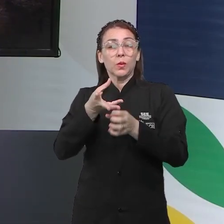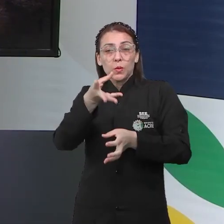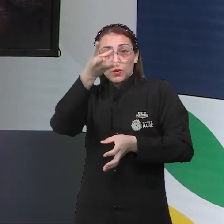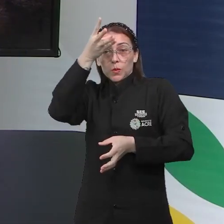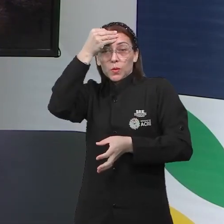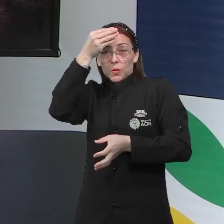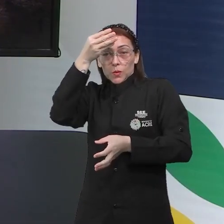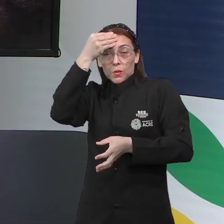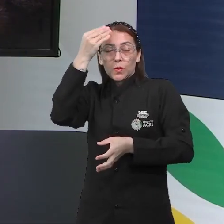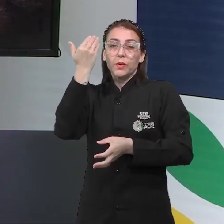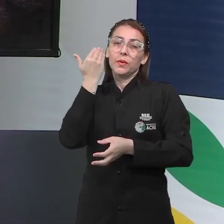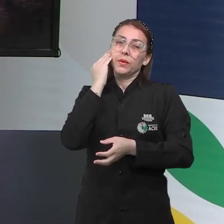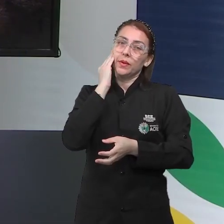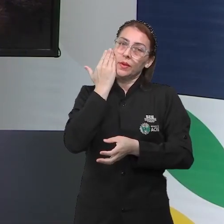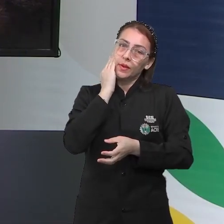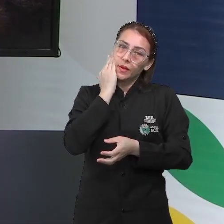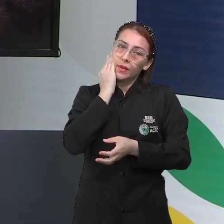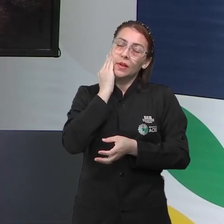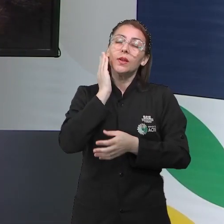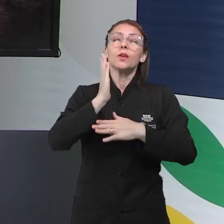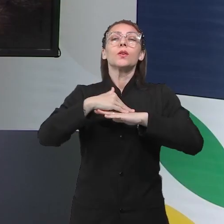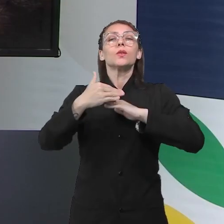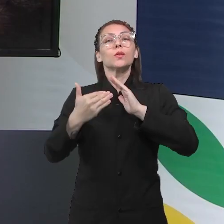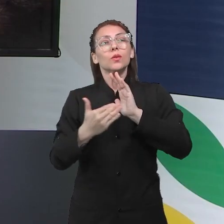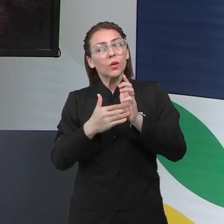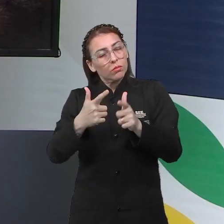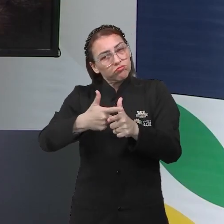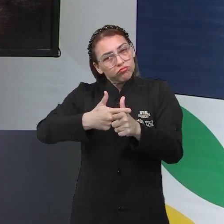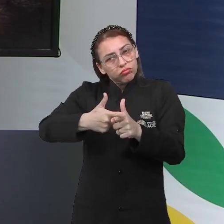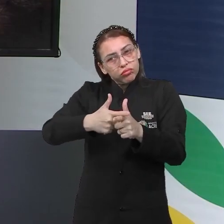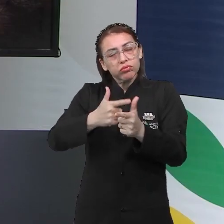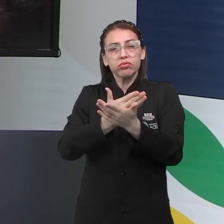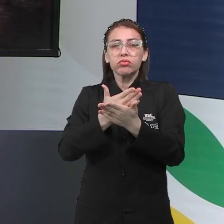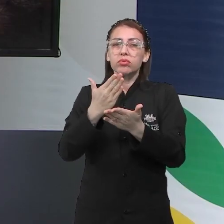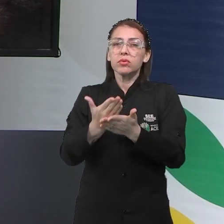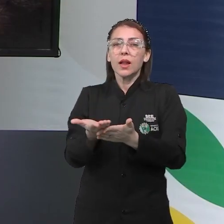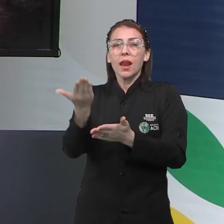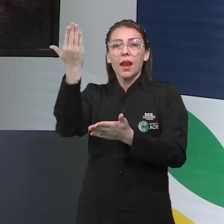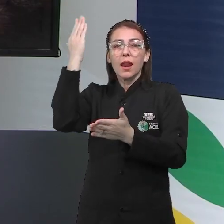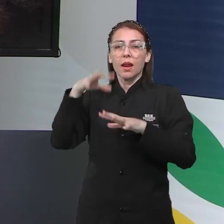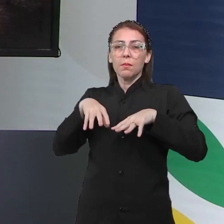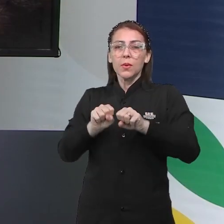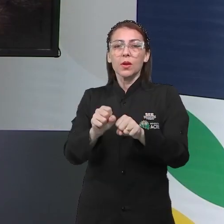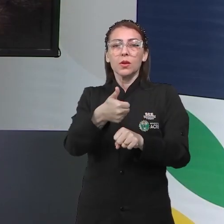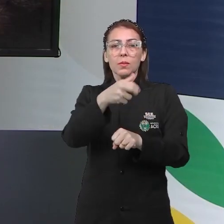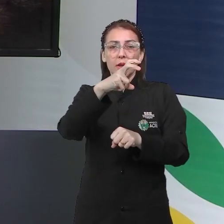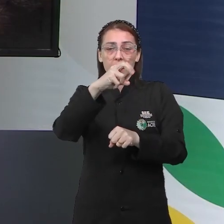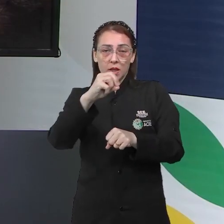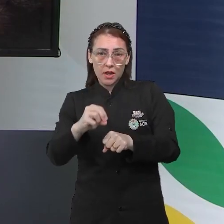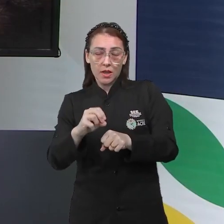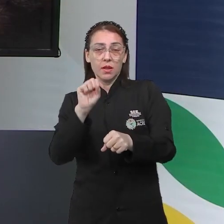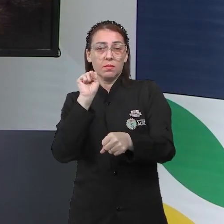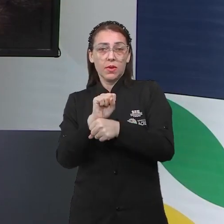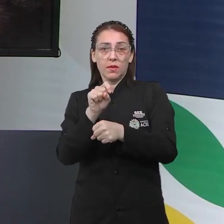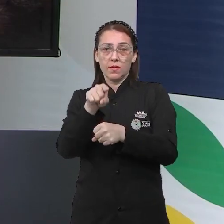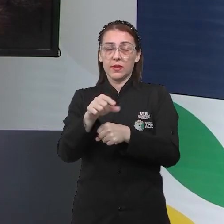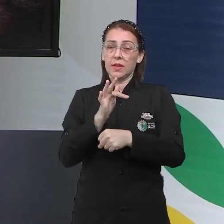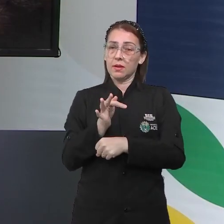absorvido, entendido, não é, toda essa problemática que começa lá na colonização. Espero